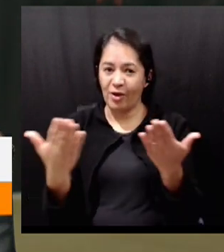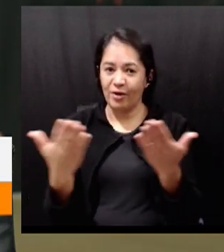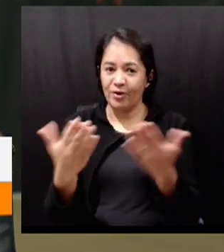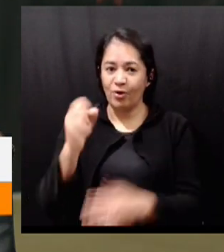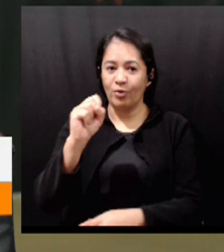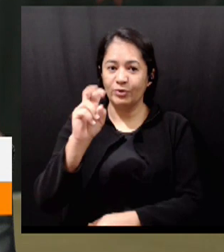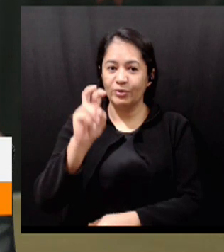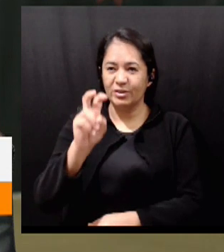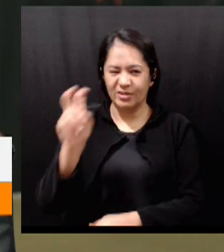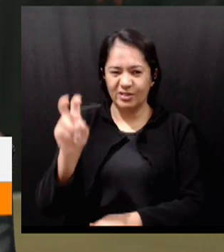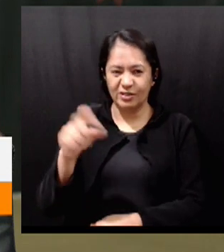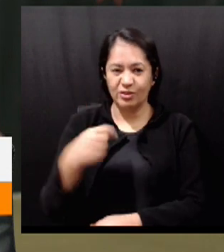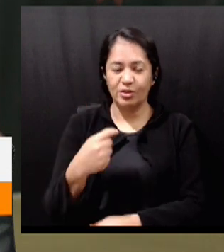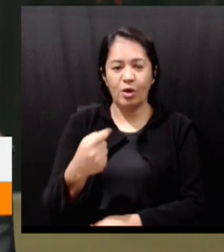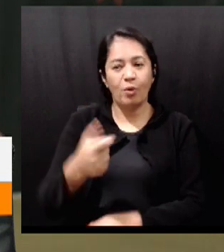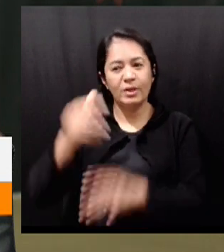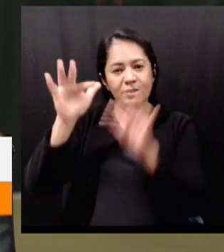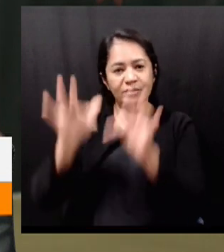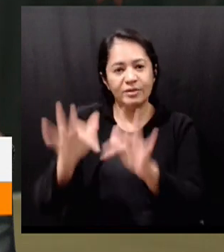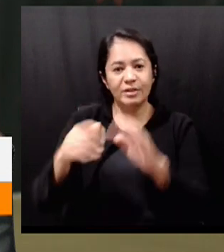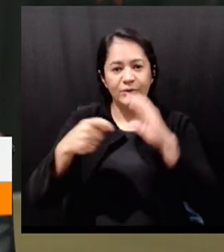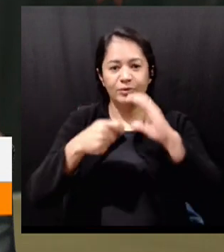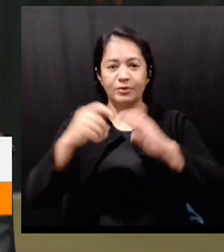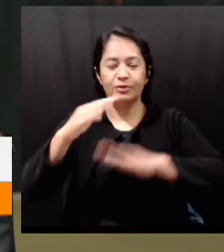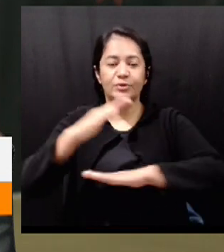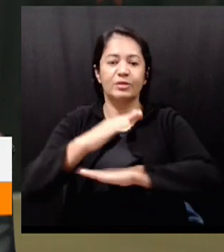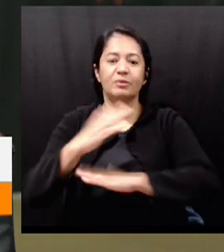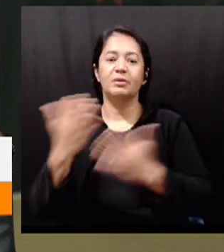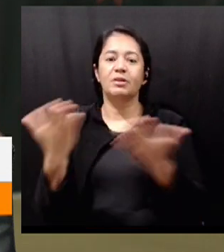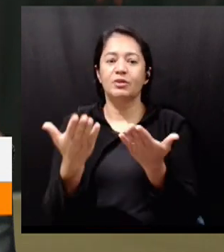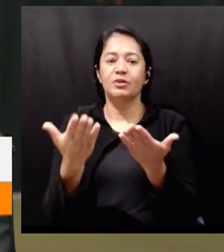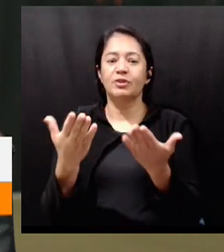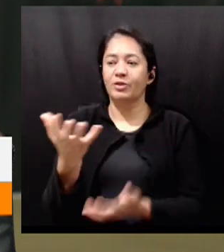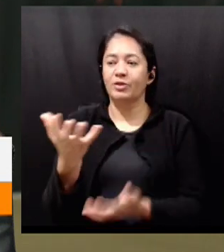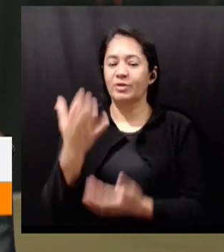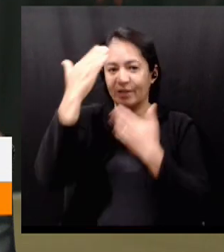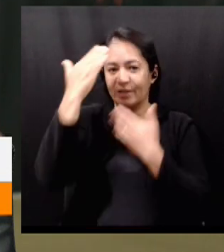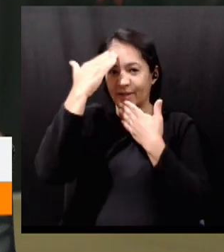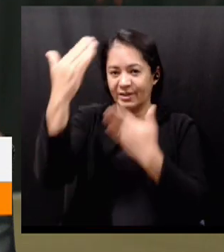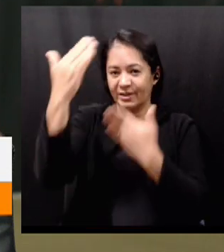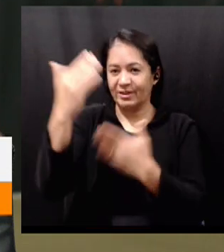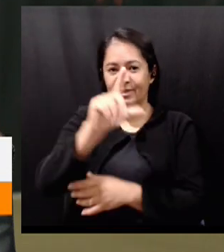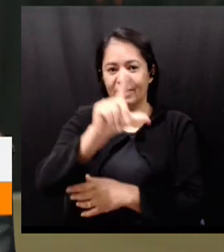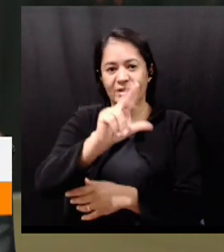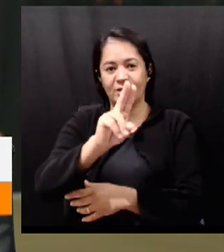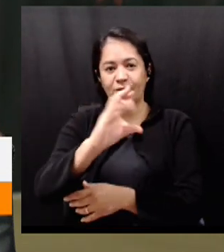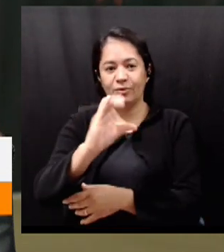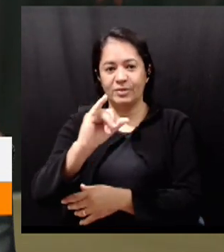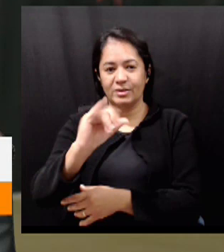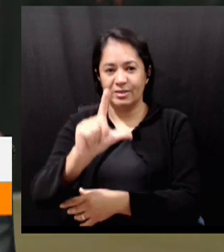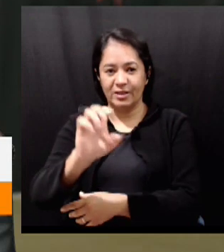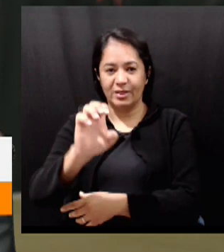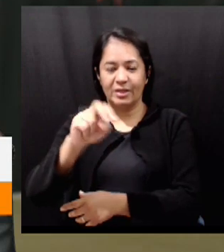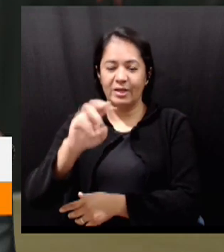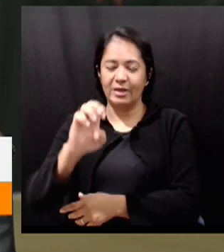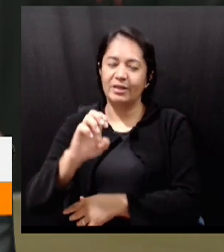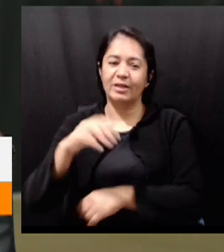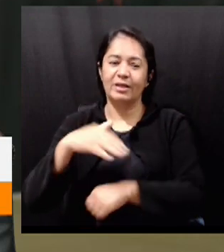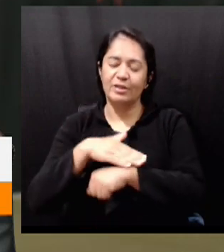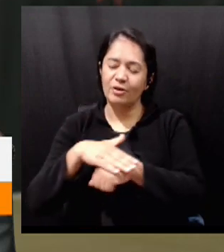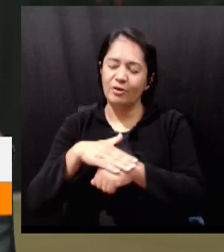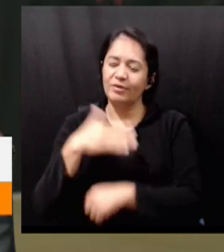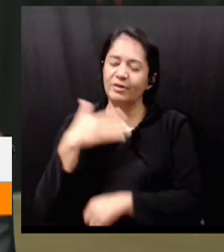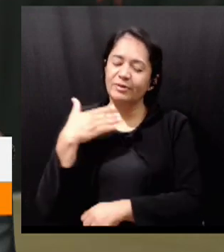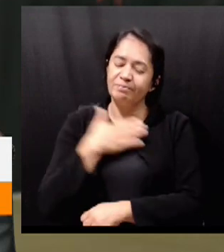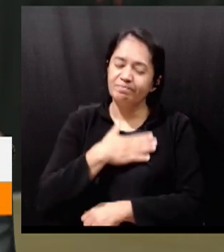nosso Estúdio Câmara de hoje. Eu quero agradecer a Lucilene, né, por esse bate-papo tão gostoso, assim, tão